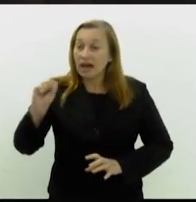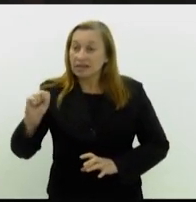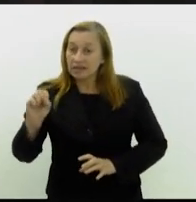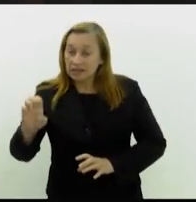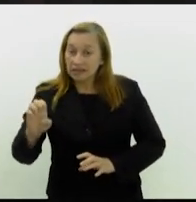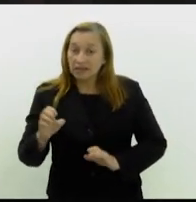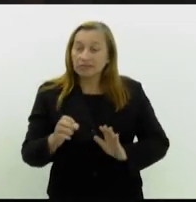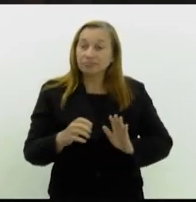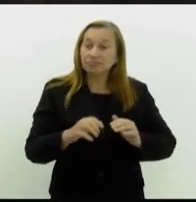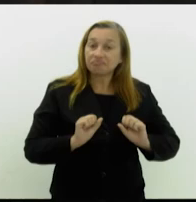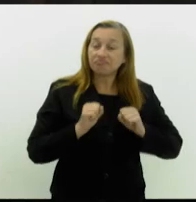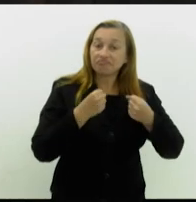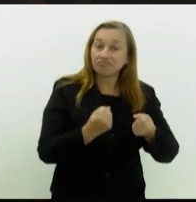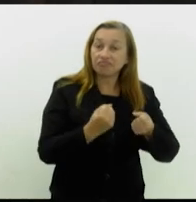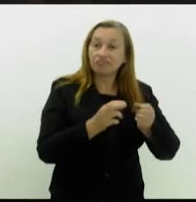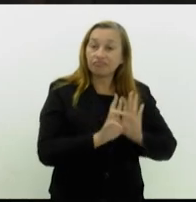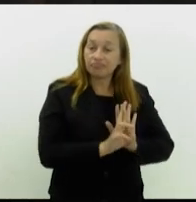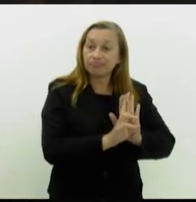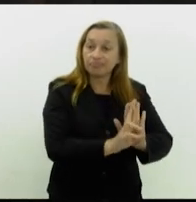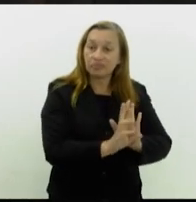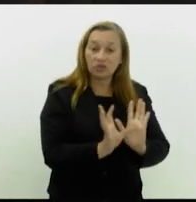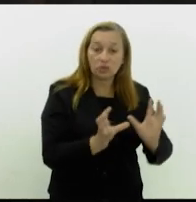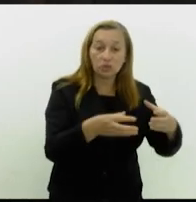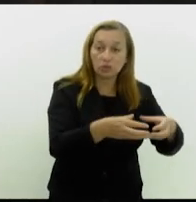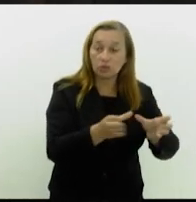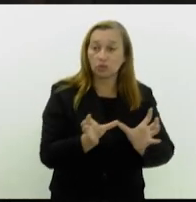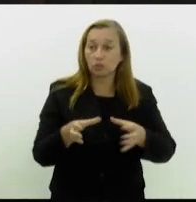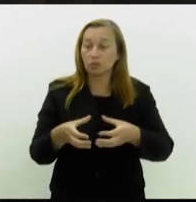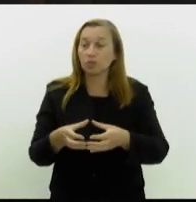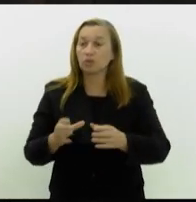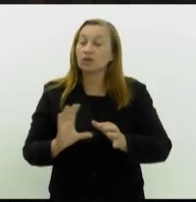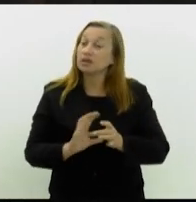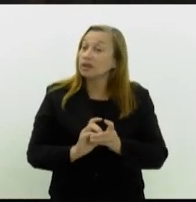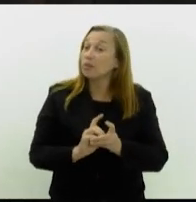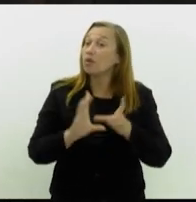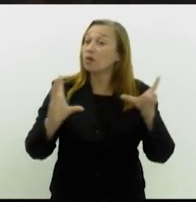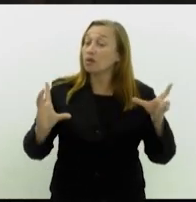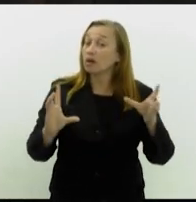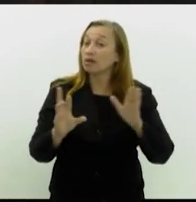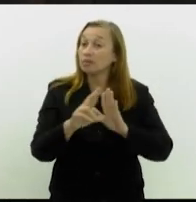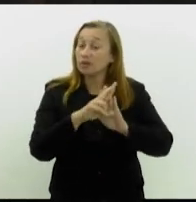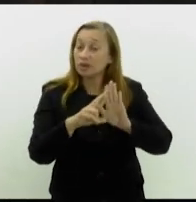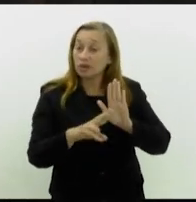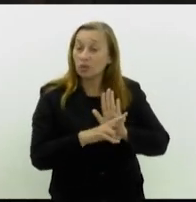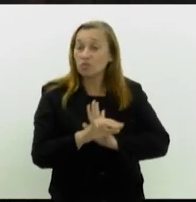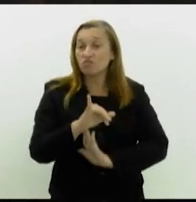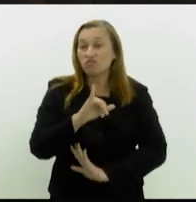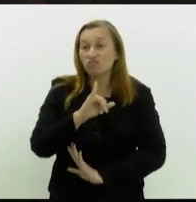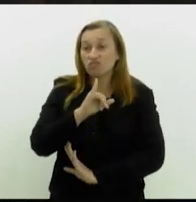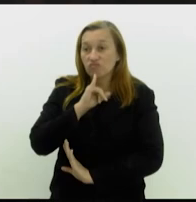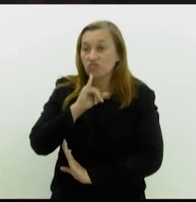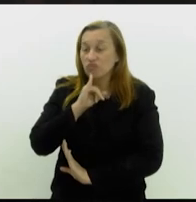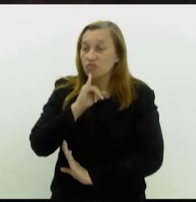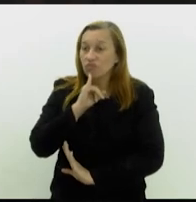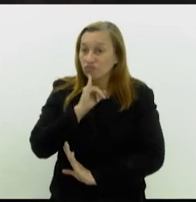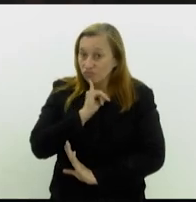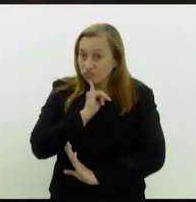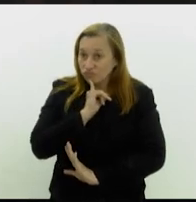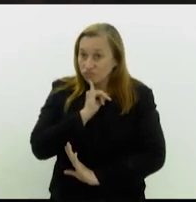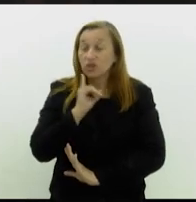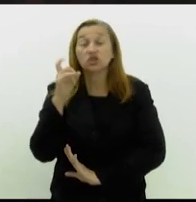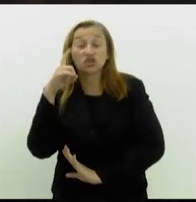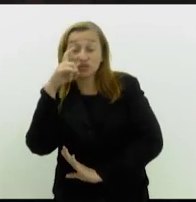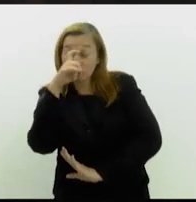representa e isso faz parte do regime democrático que felizmente Aos Trancos e